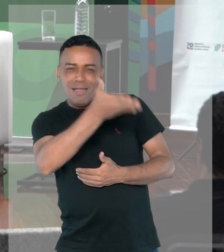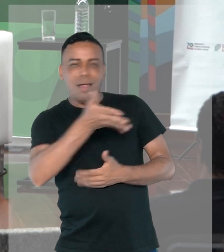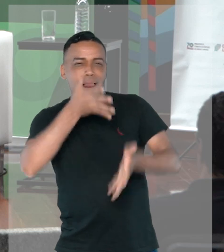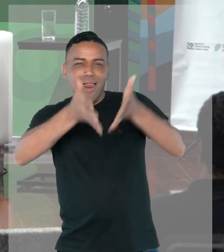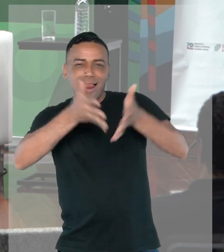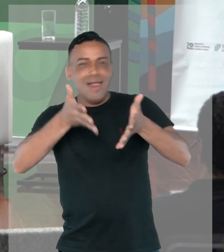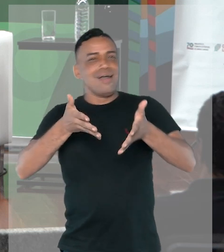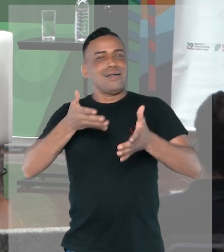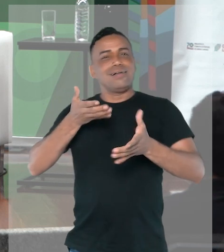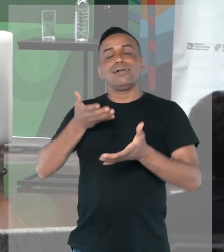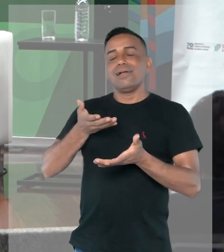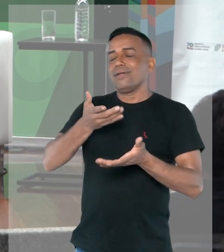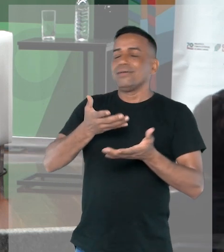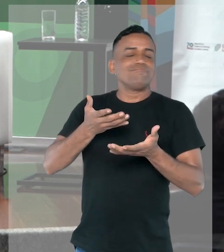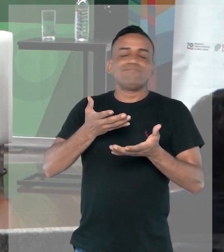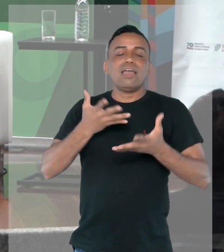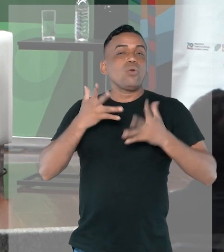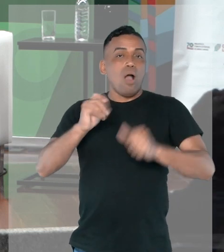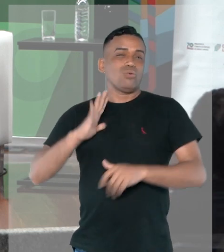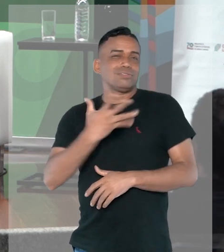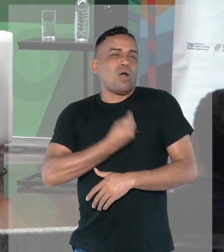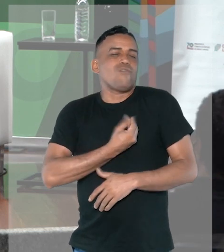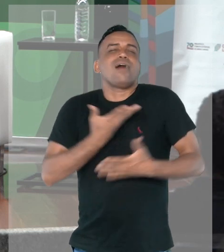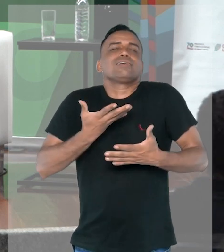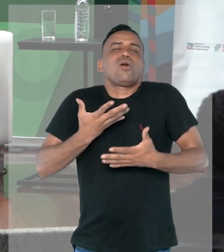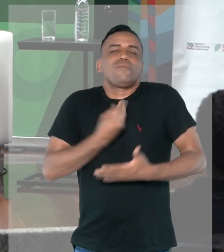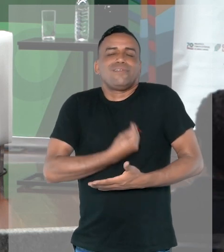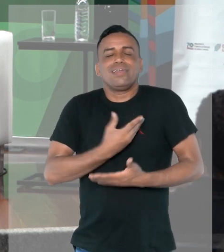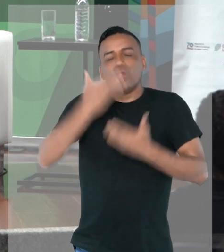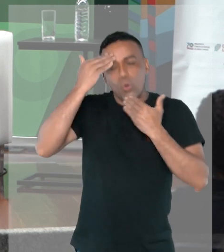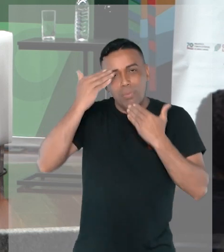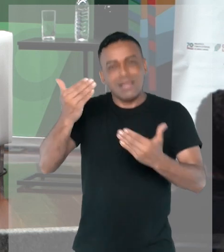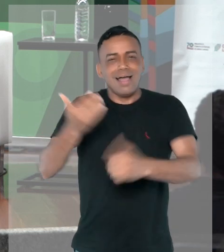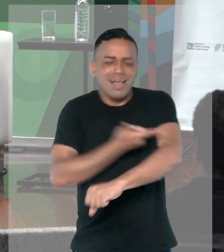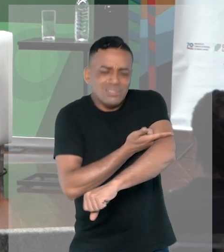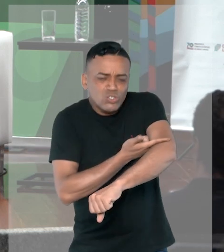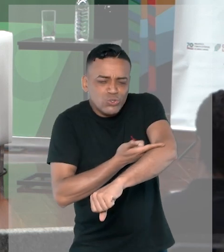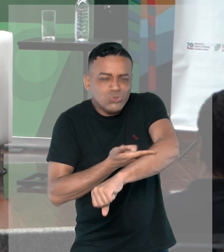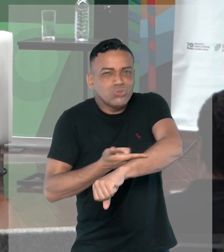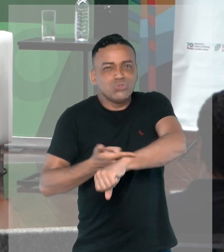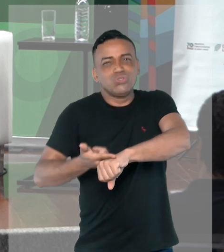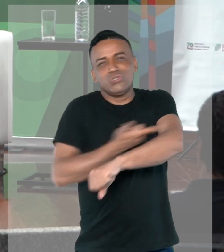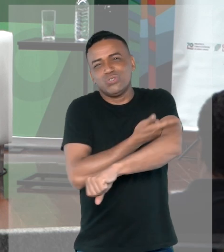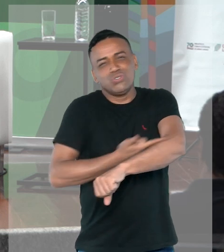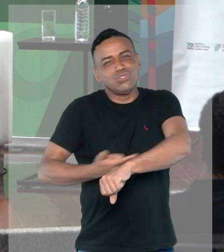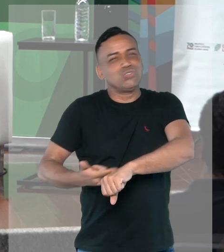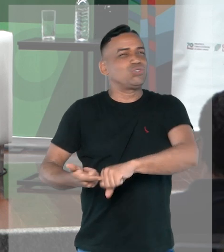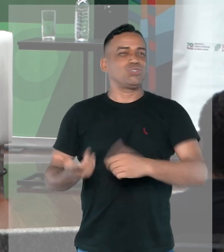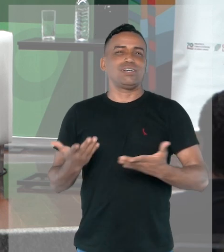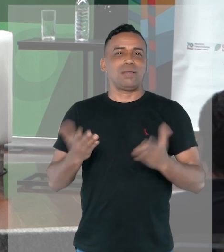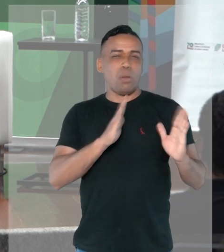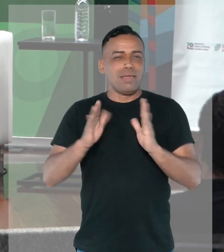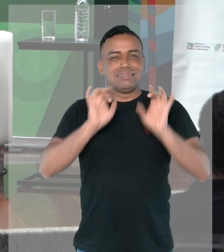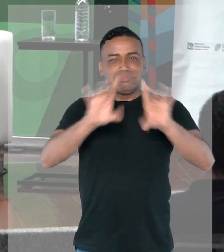ali, faço dele as minhas palavras também. Muito obrigado pela sua generosidade, pelo seu tempo.